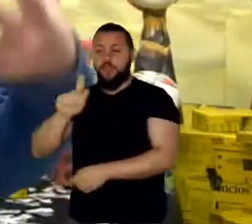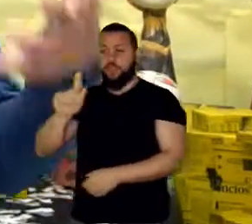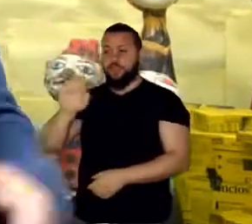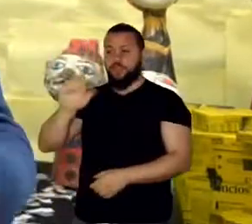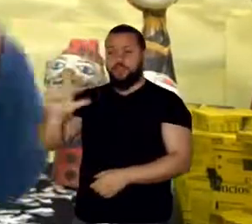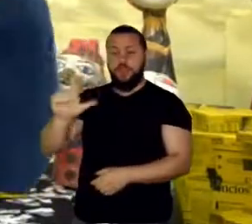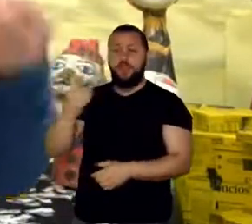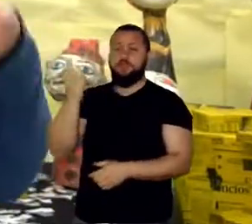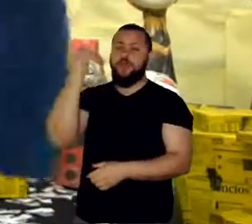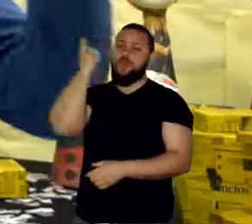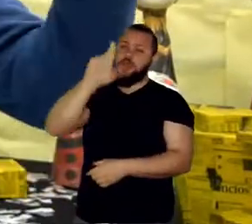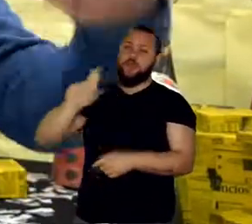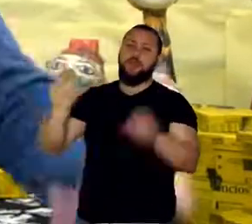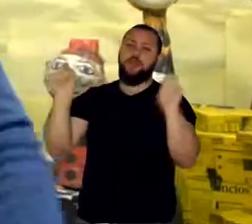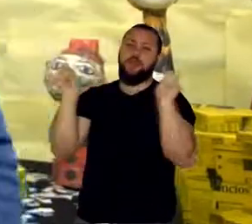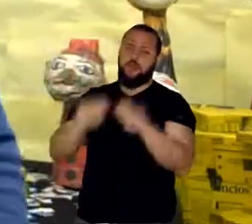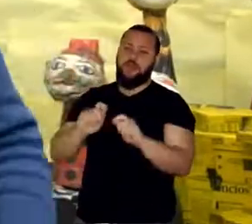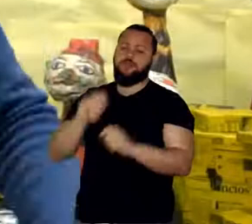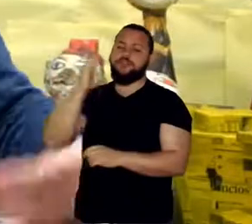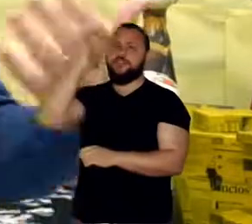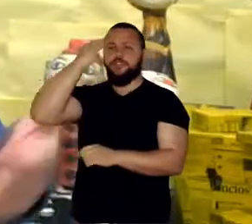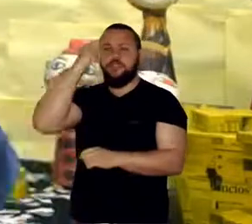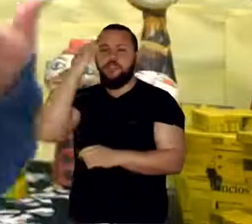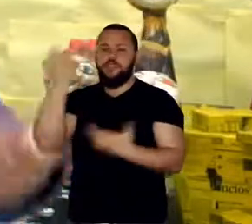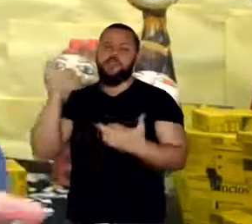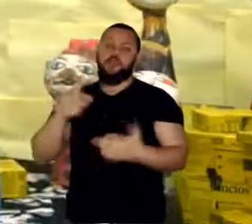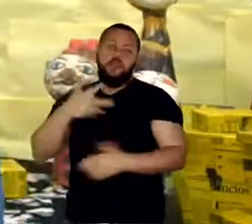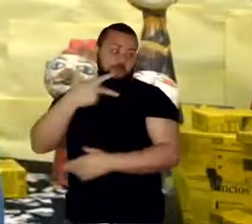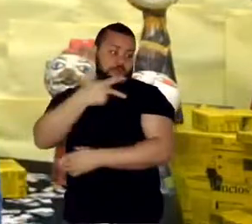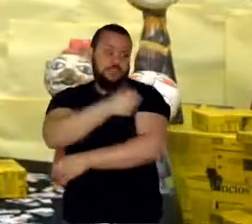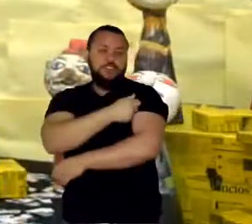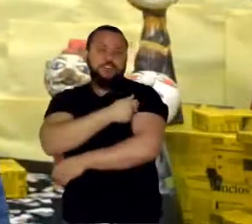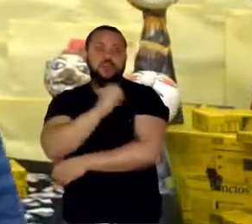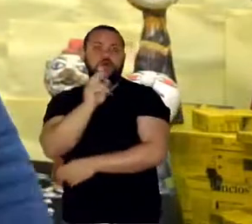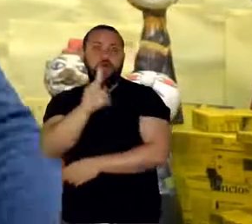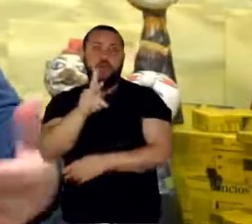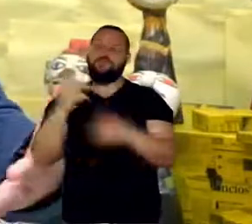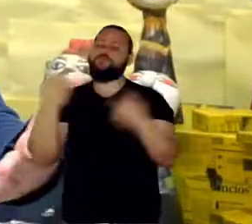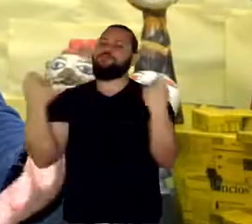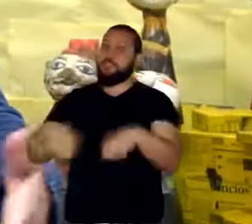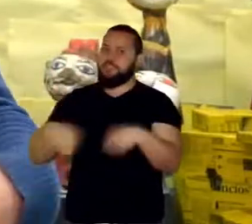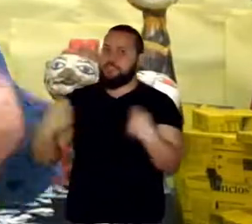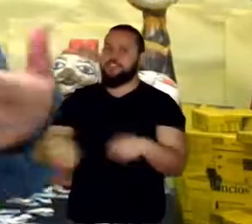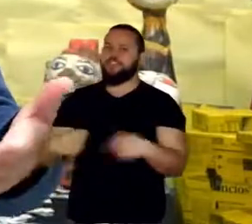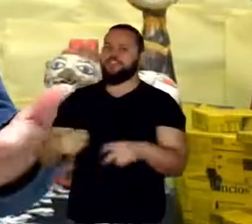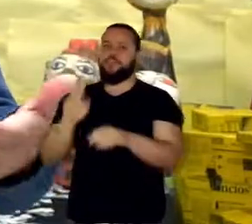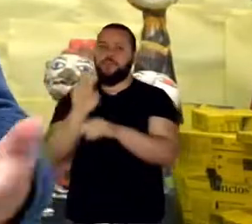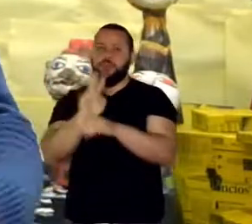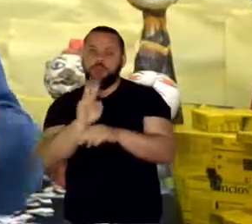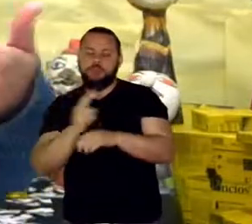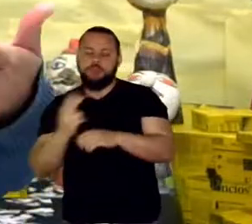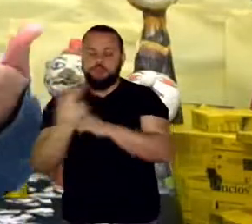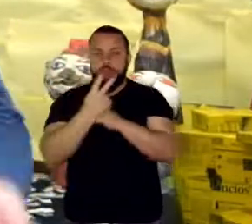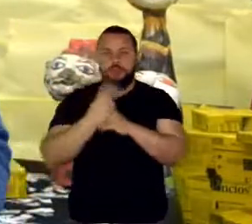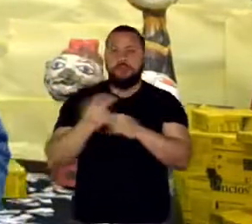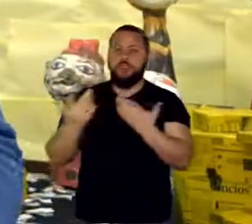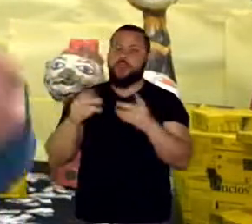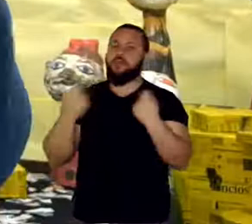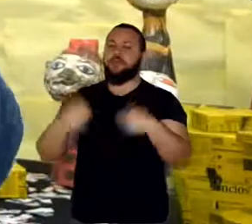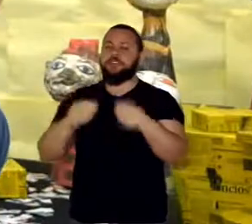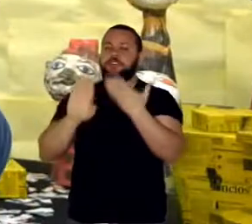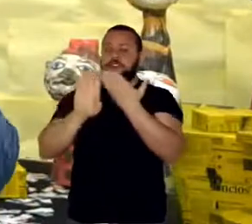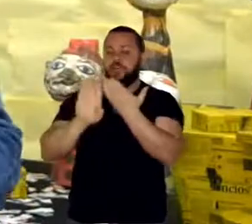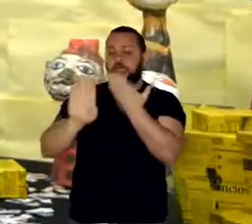consiga ainda entender que, apesar da vacina, a gente precisa se cuidar, né? E precisa manter o distanciamento. Por isso, o